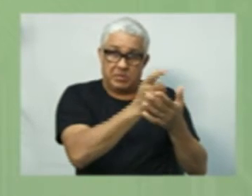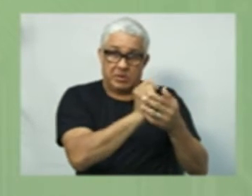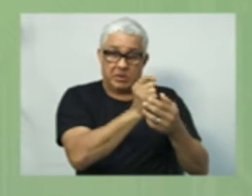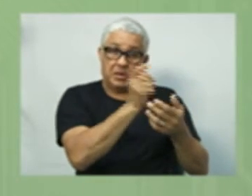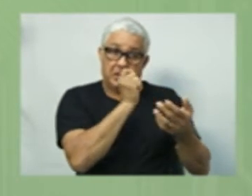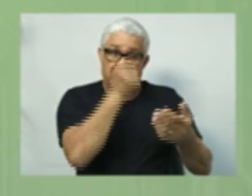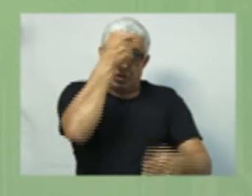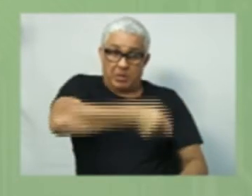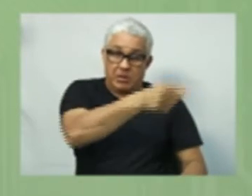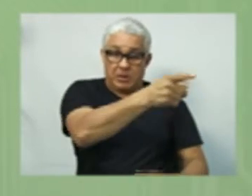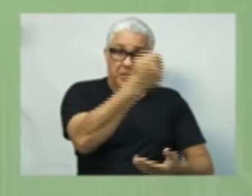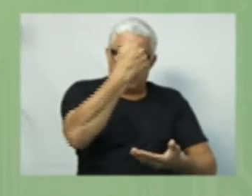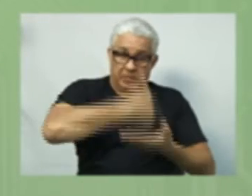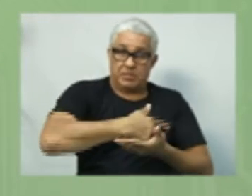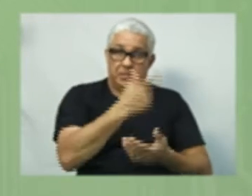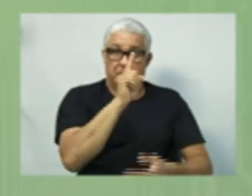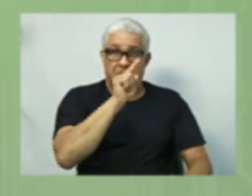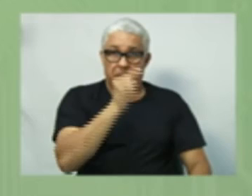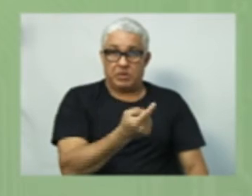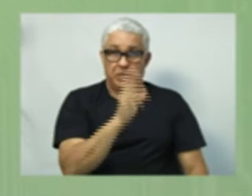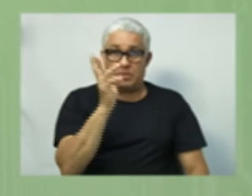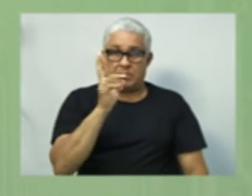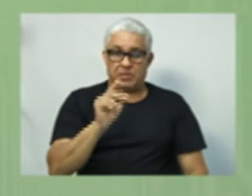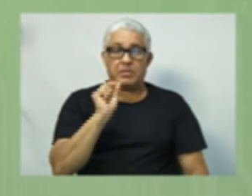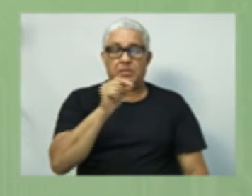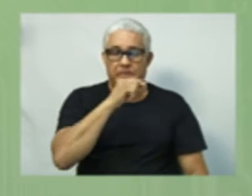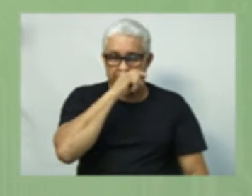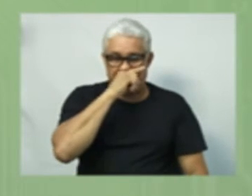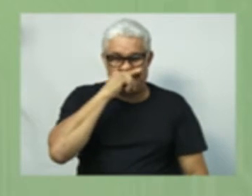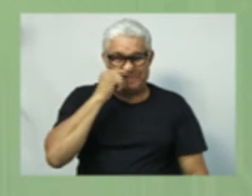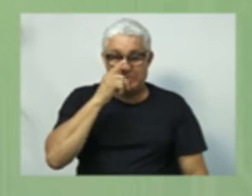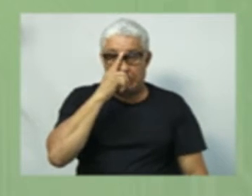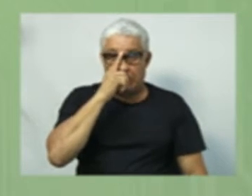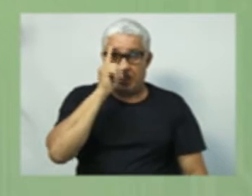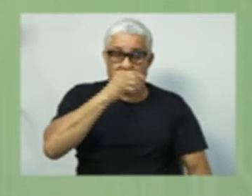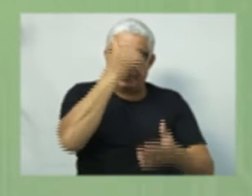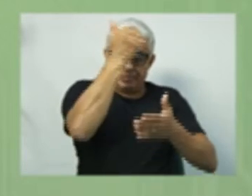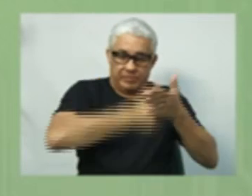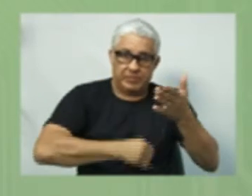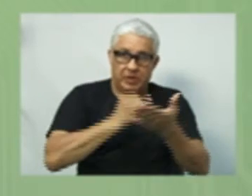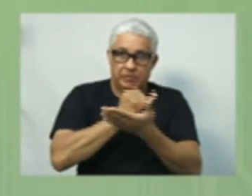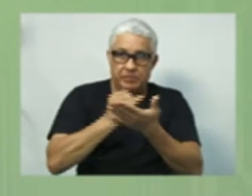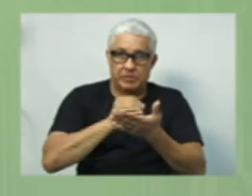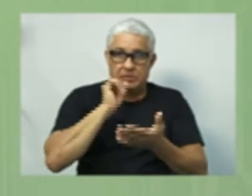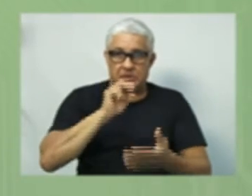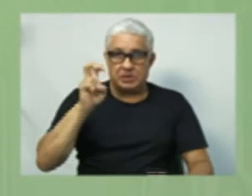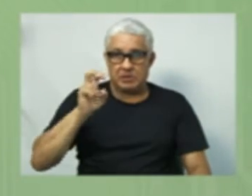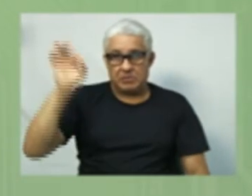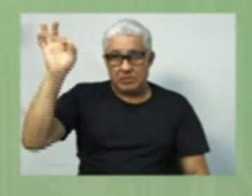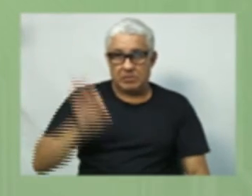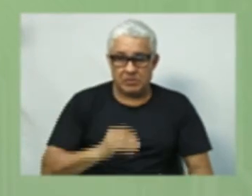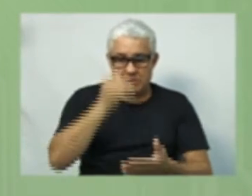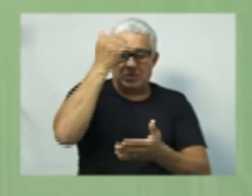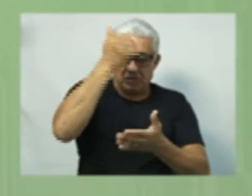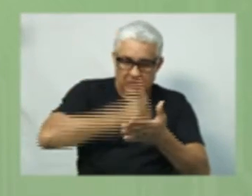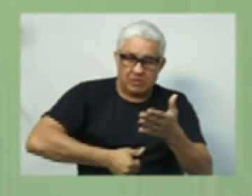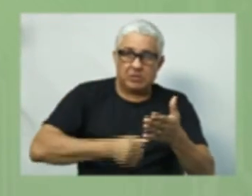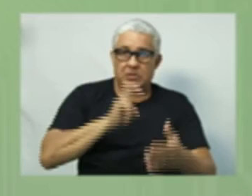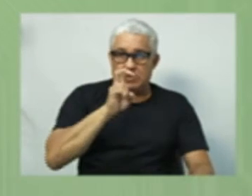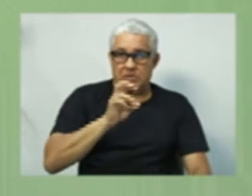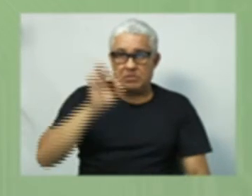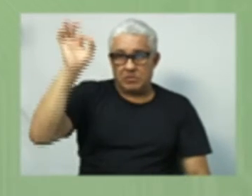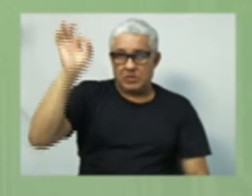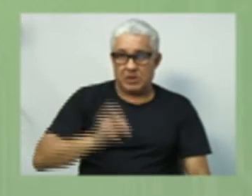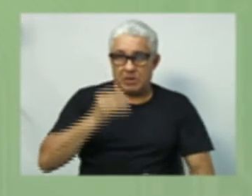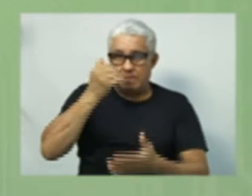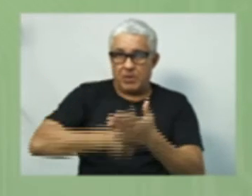Então, esses R$1.000 é o quê? É onde vai incidir o imposto. Se o imposto é cobrado 5%, então vai ser 5% em cima dos